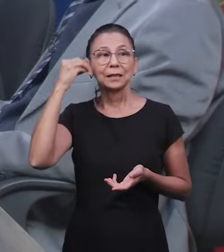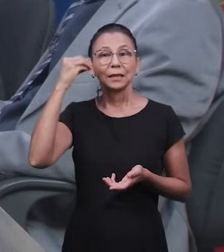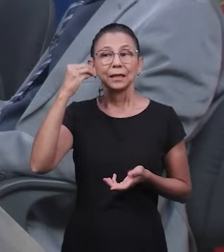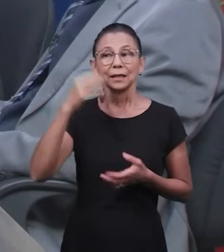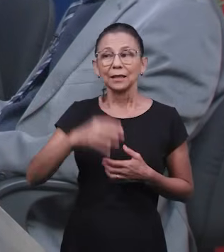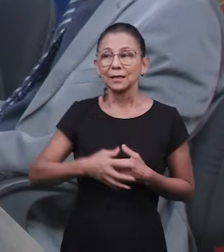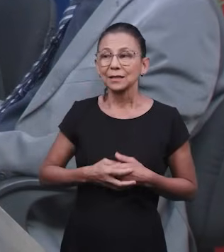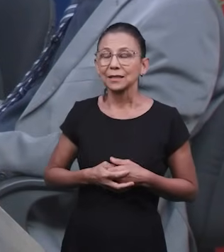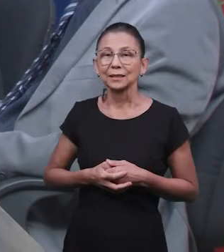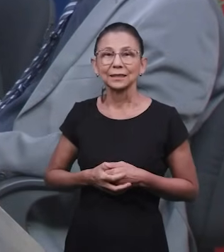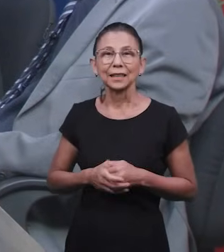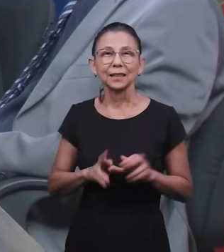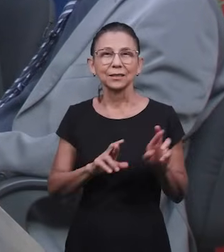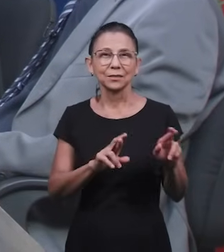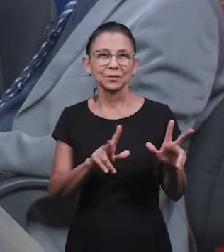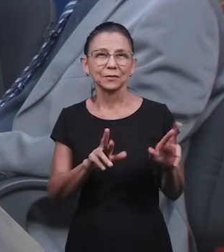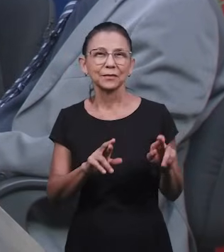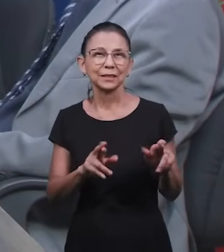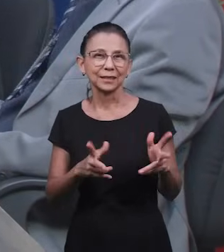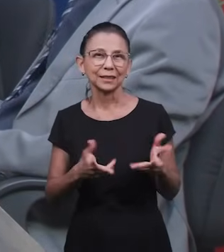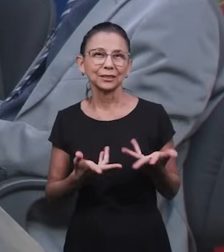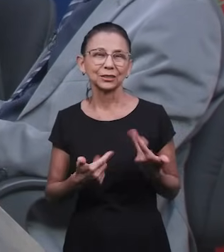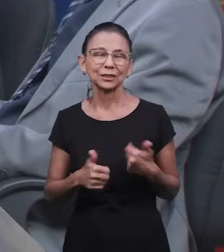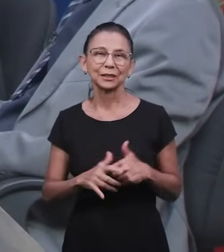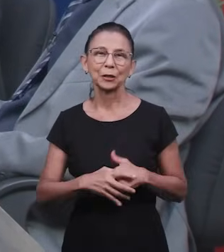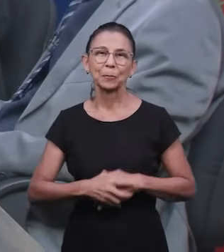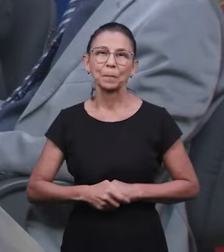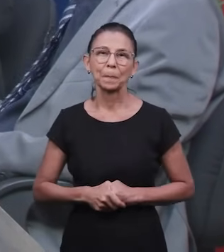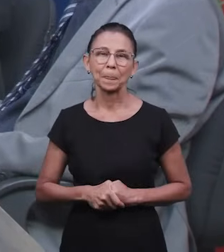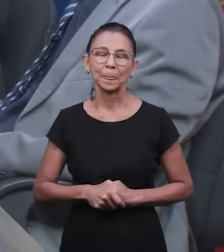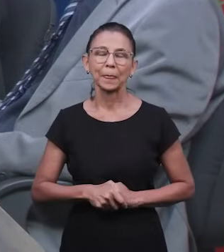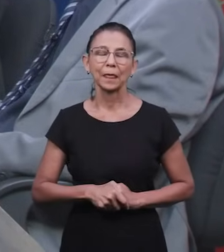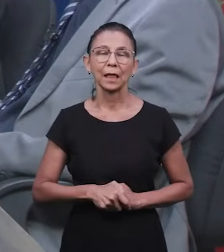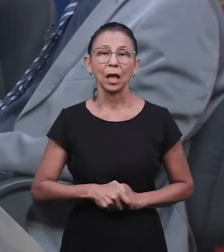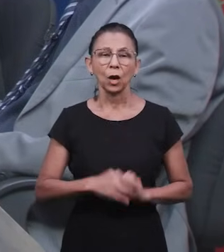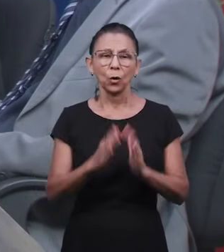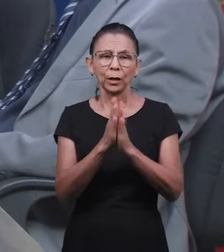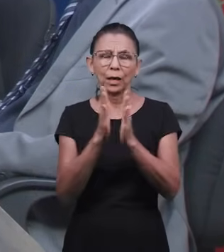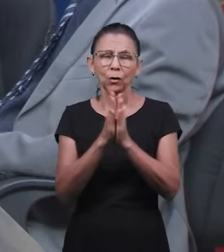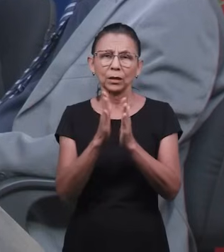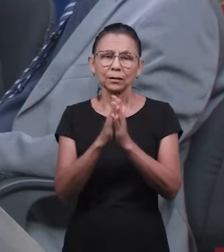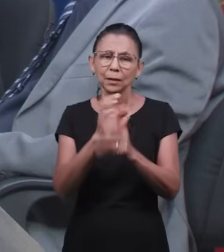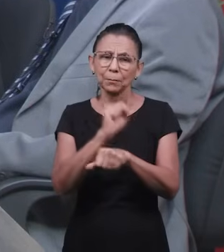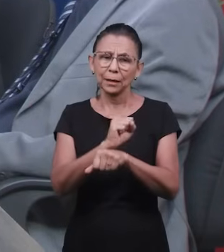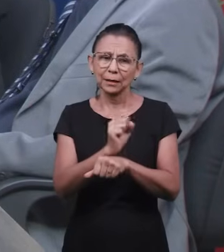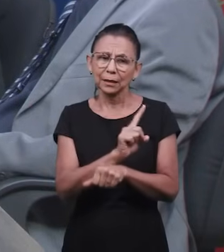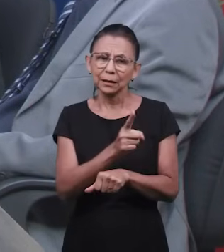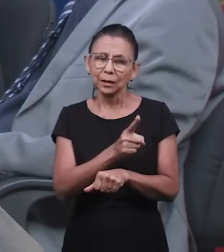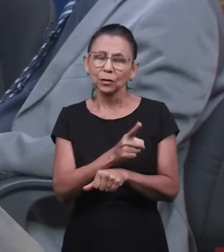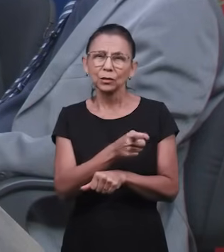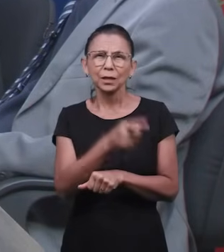sabe lidar. Ouve orar sem cessar, pensa que é 24 horas está orando e cessando, porque o Espírito